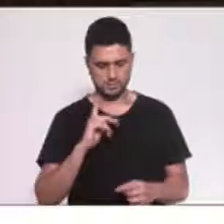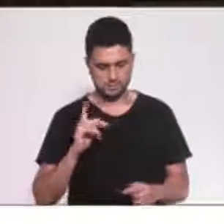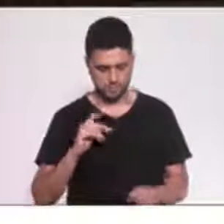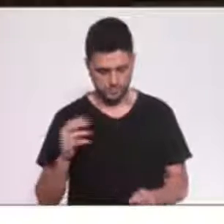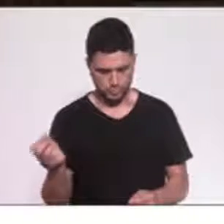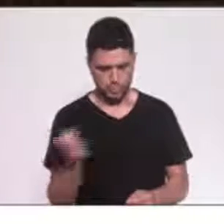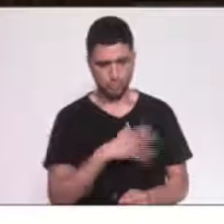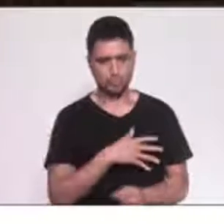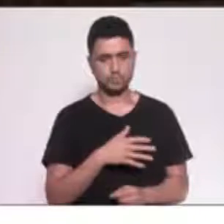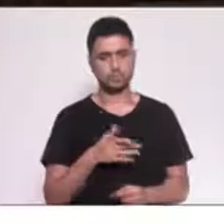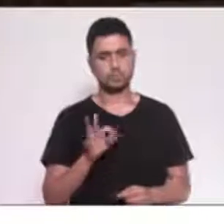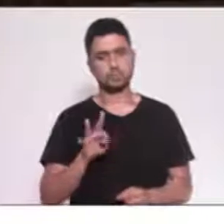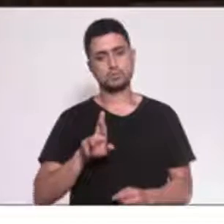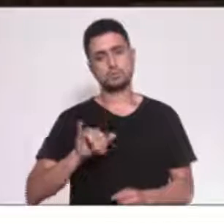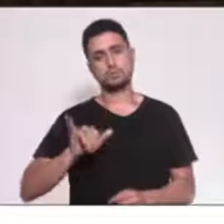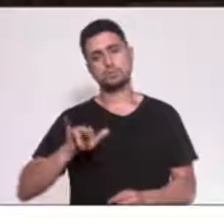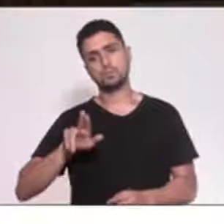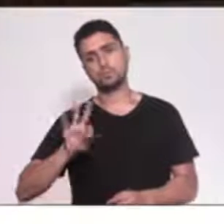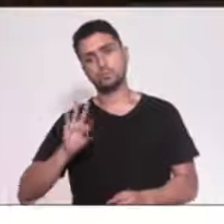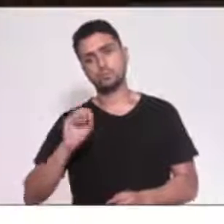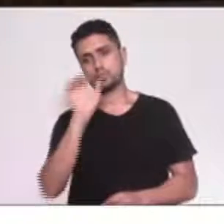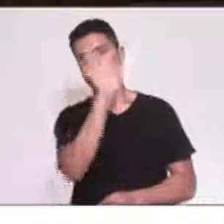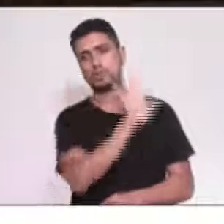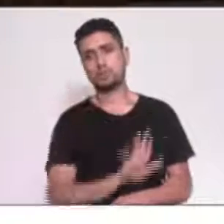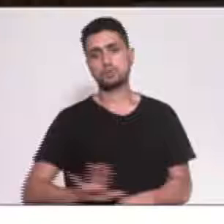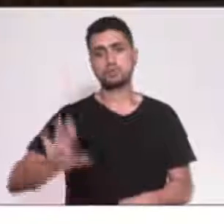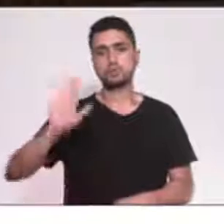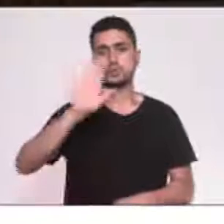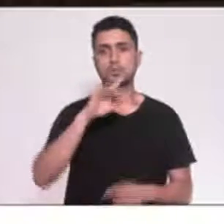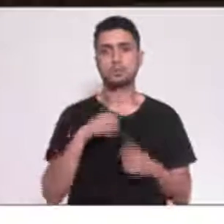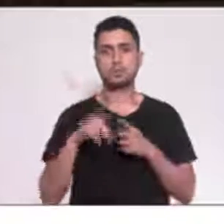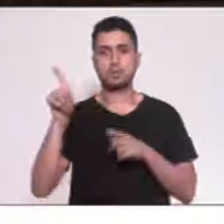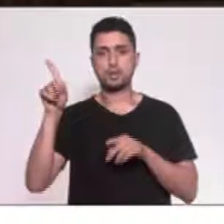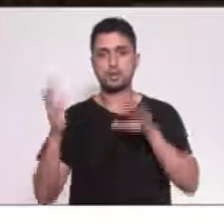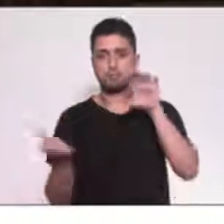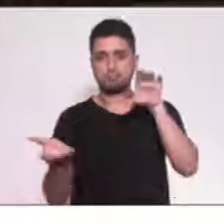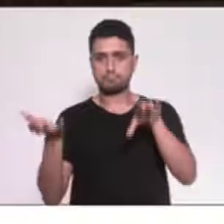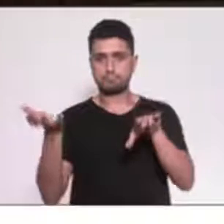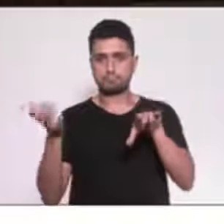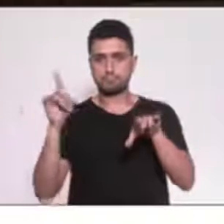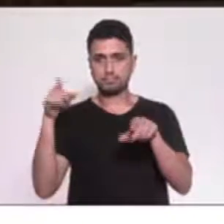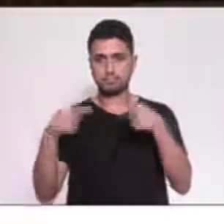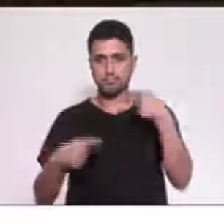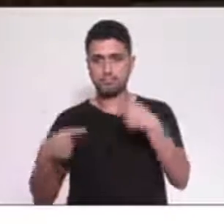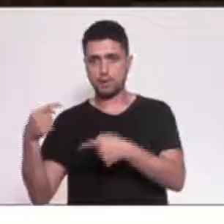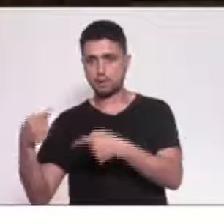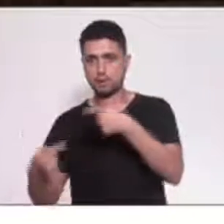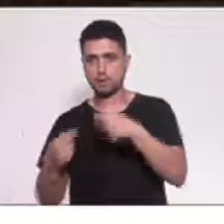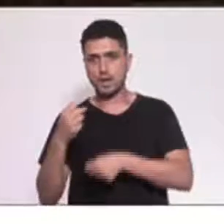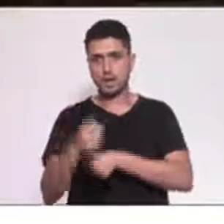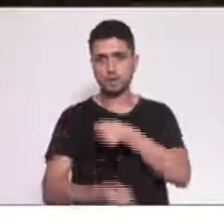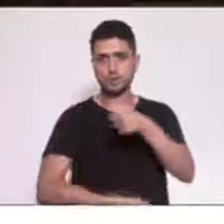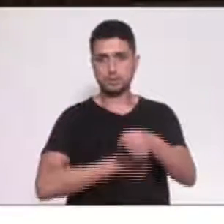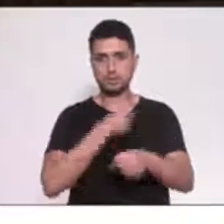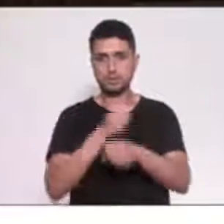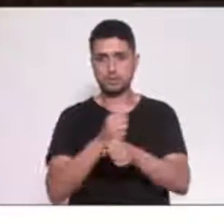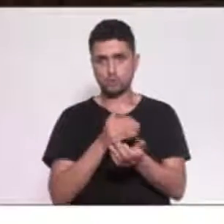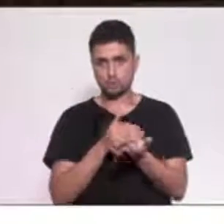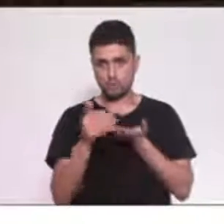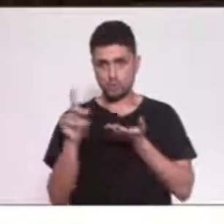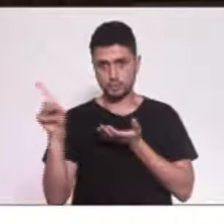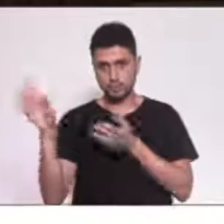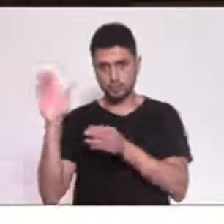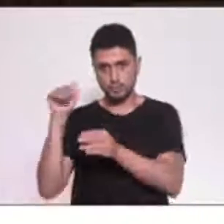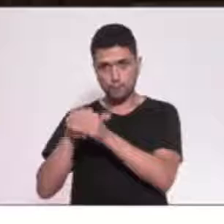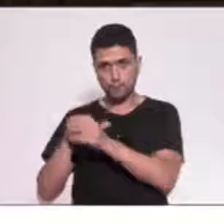ordenamento tributário nacional, porque a pauta do Congresso Nacional para o início do ano seguinte, votada agora